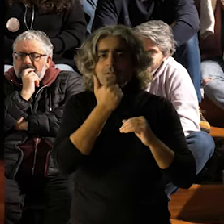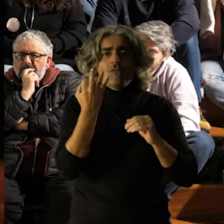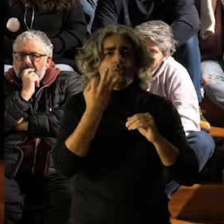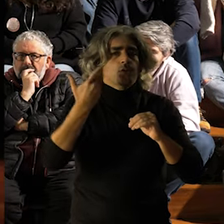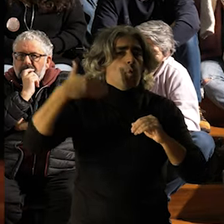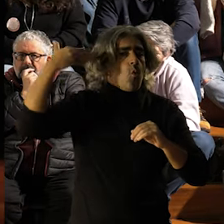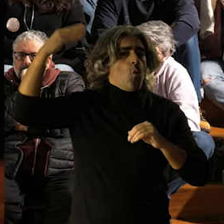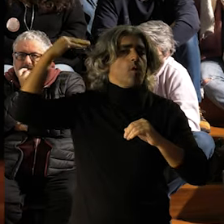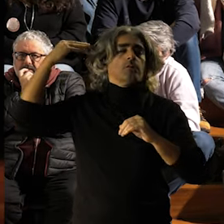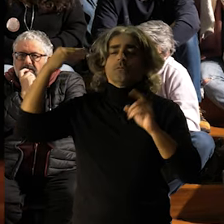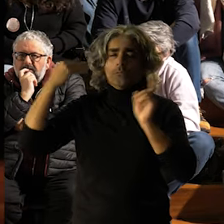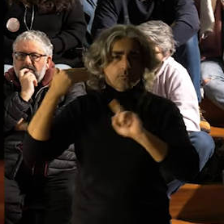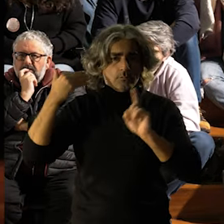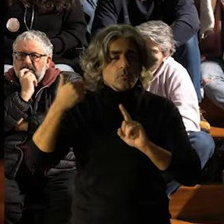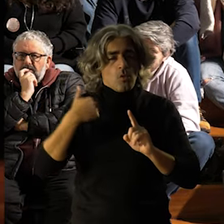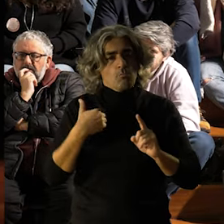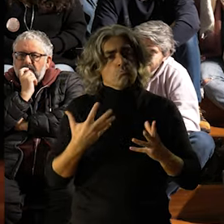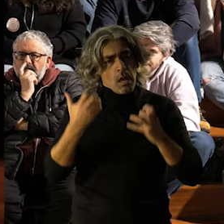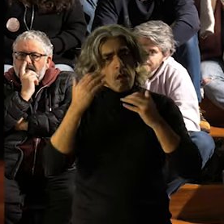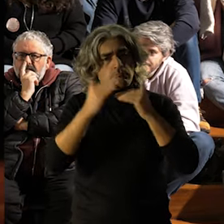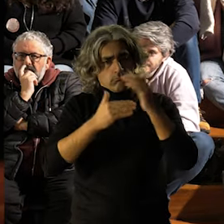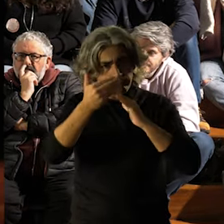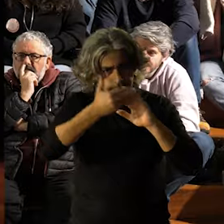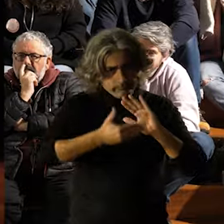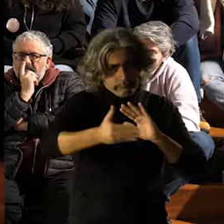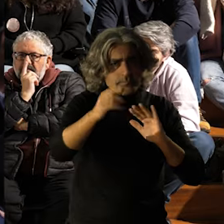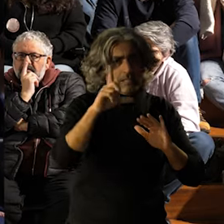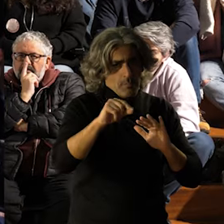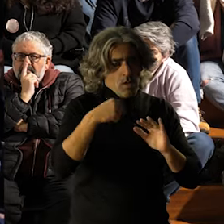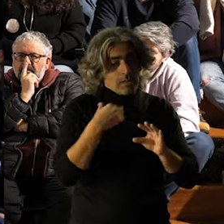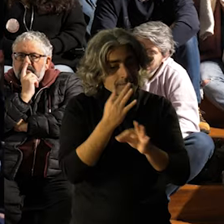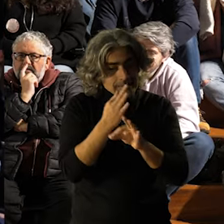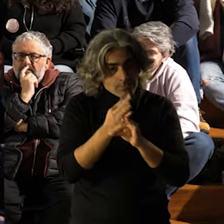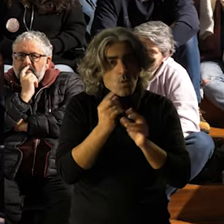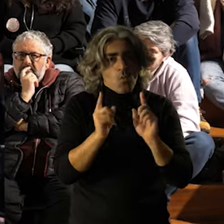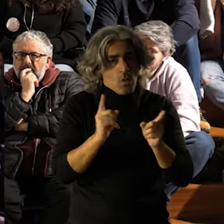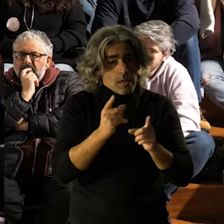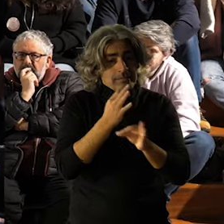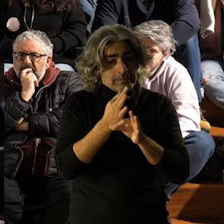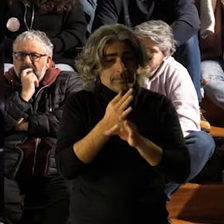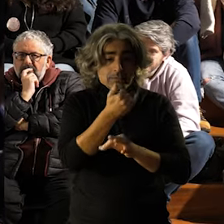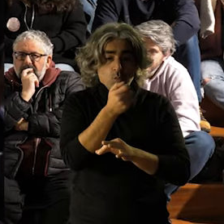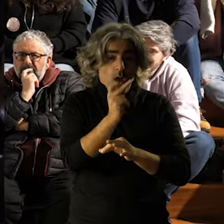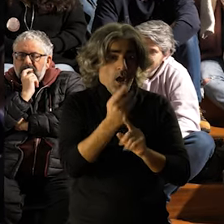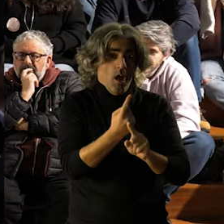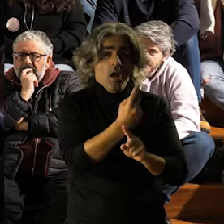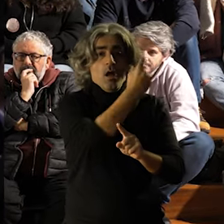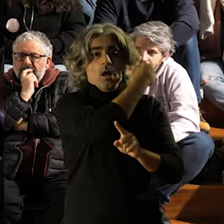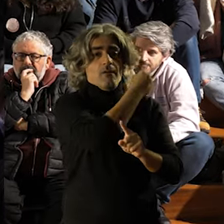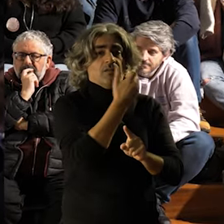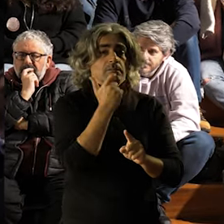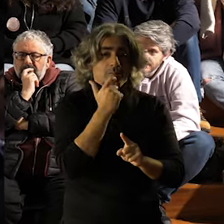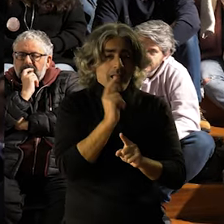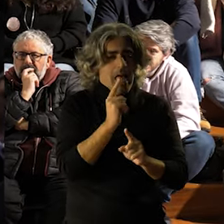foi. Nós olhamos para o que queremos construir. O que nós celebramos, quando celebramos 50 anos do 25 de Abril,